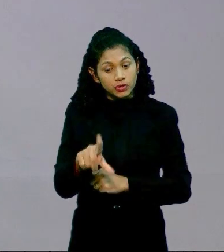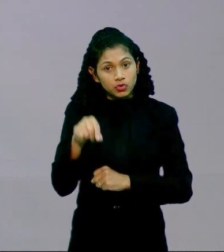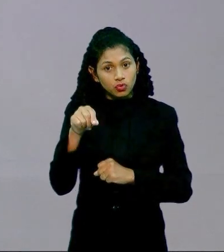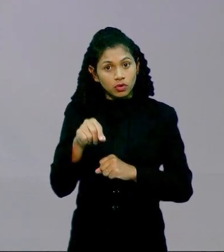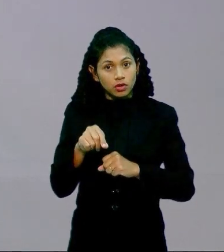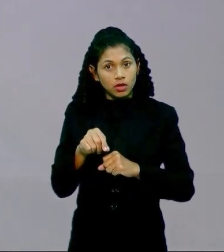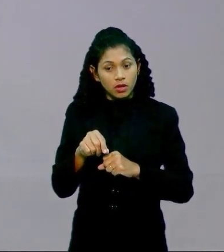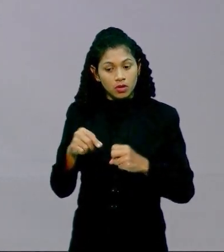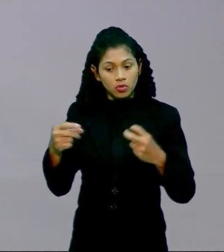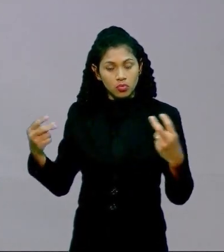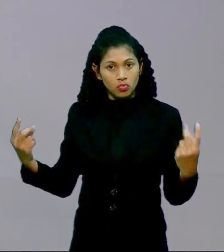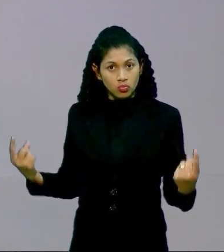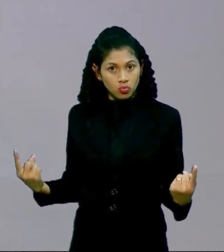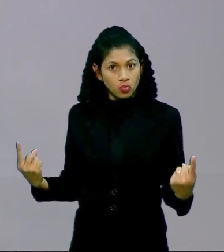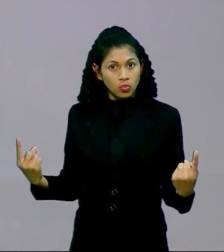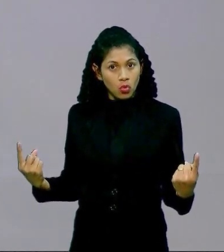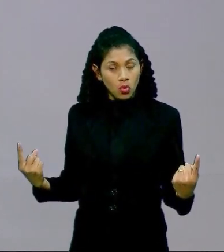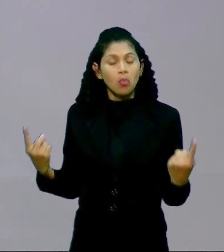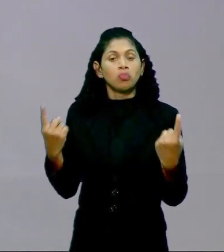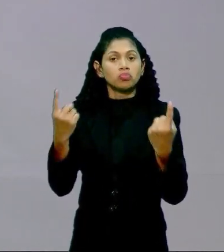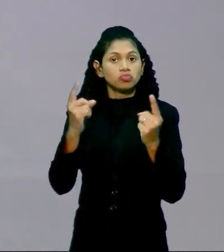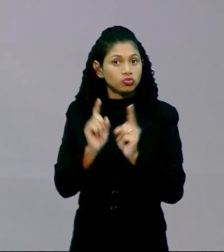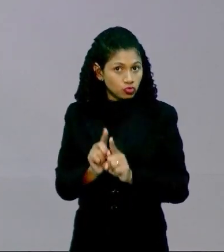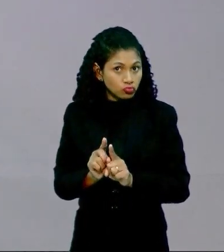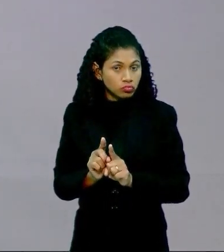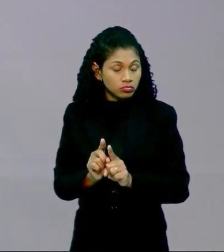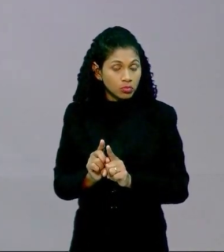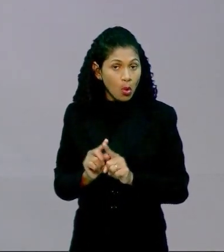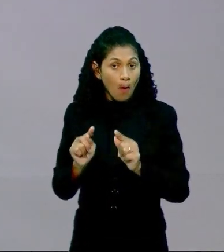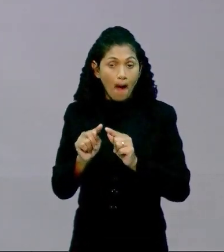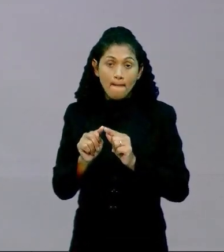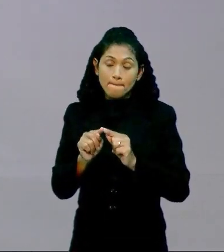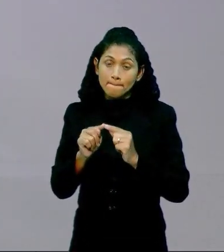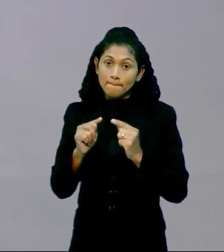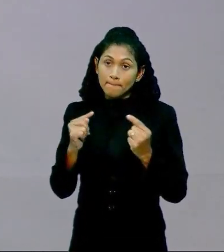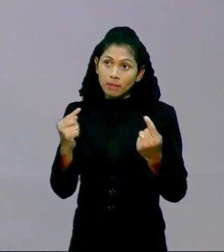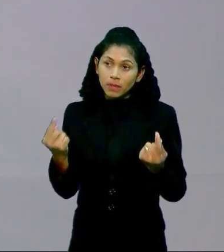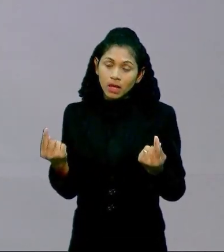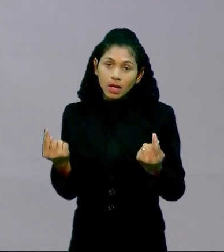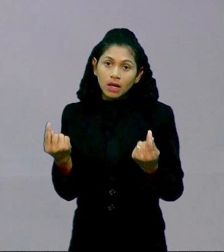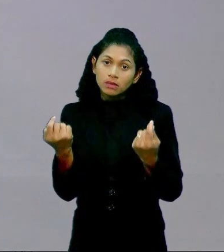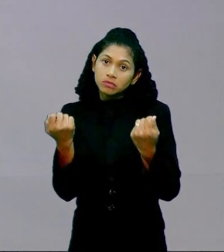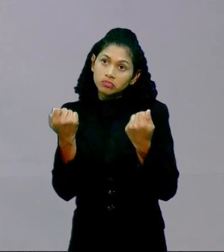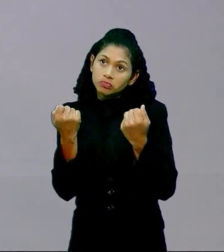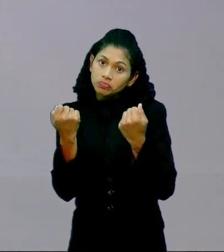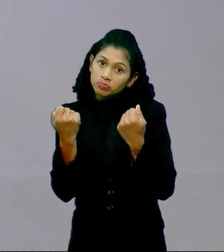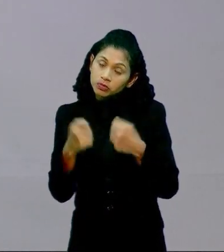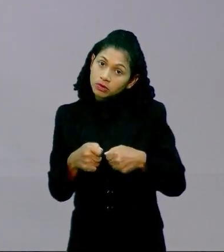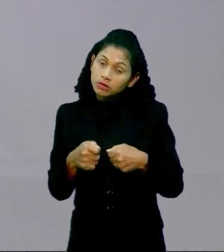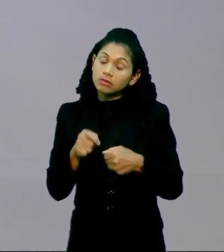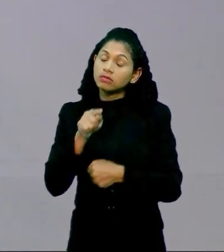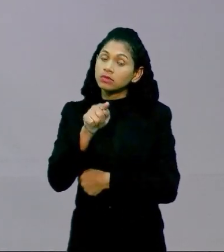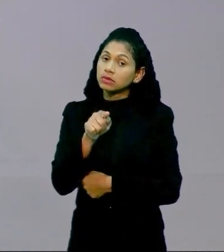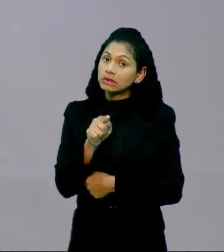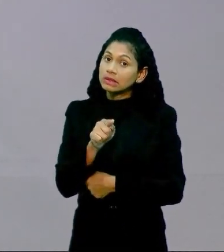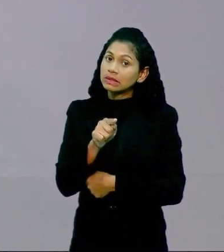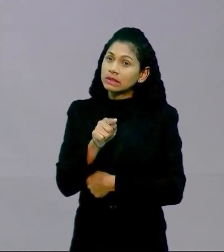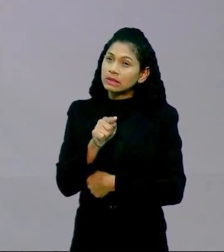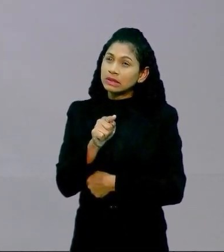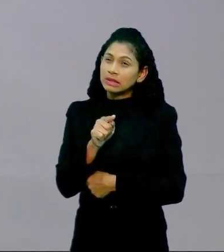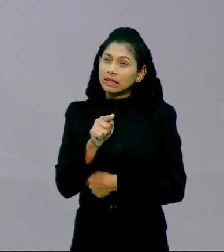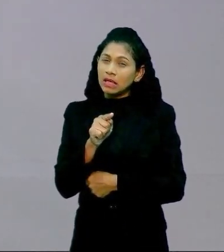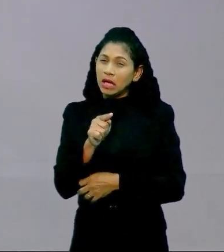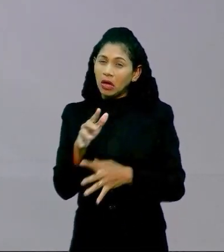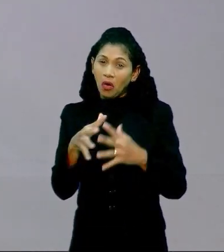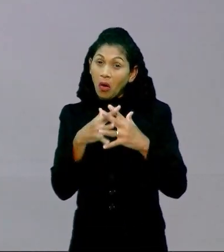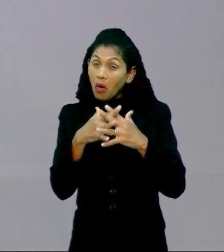vai falar, você corre o risco de criar um título aí nada a ver com o seu texto, né? Então, o mais